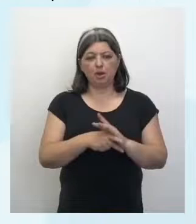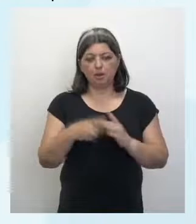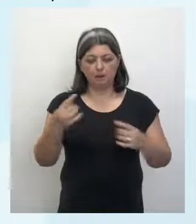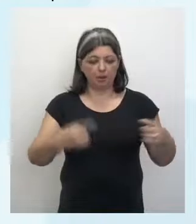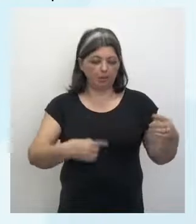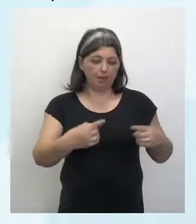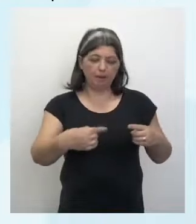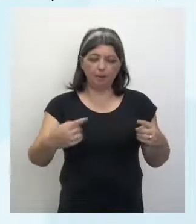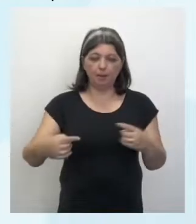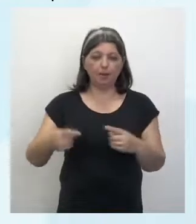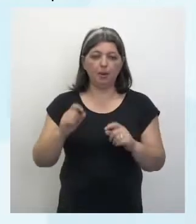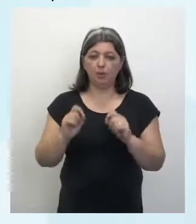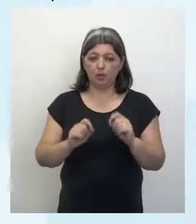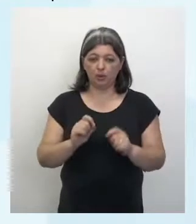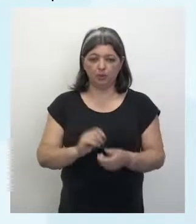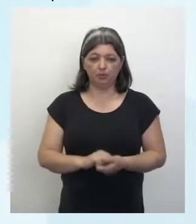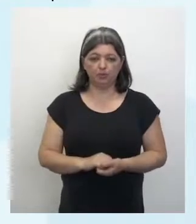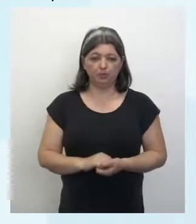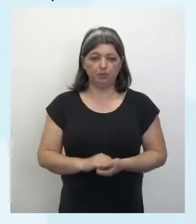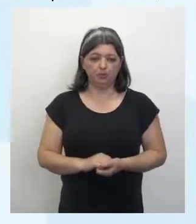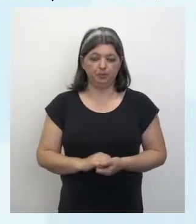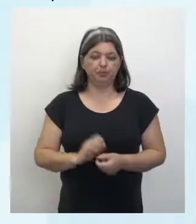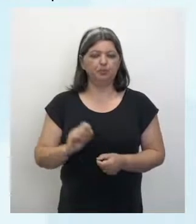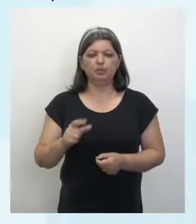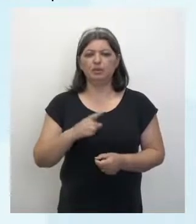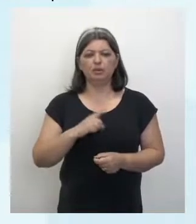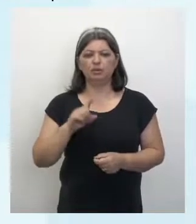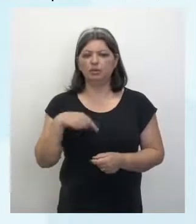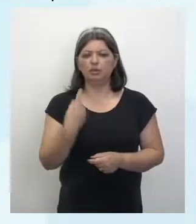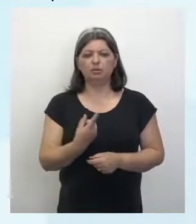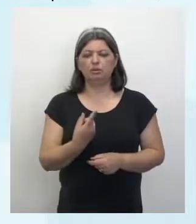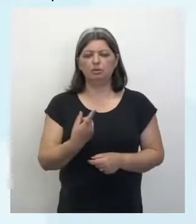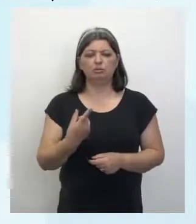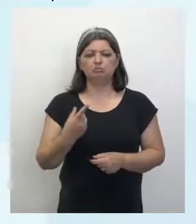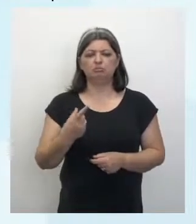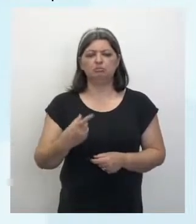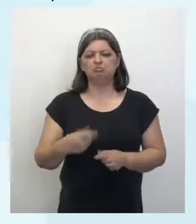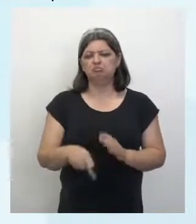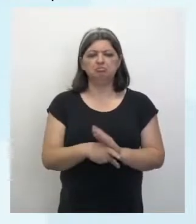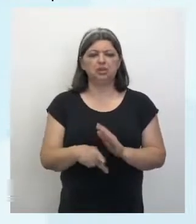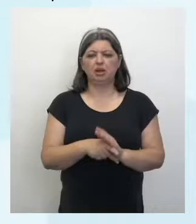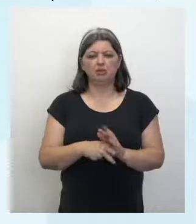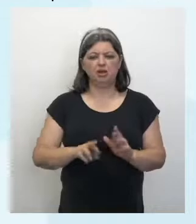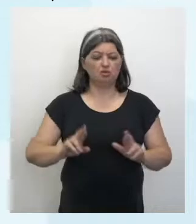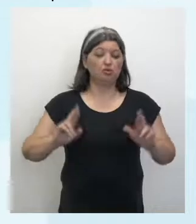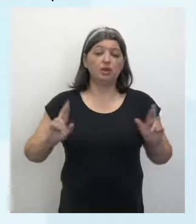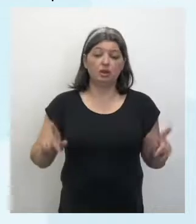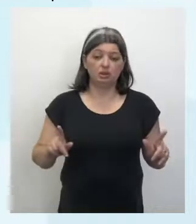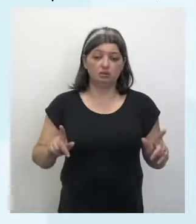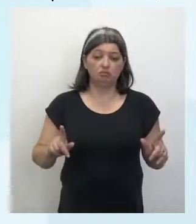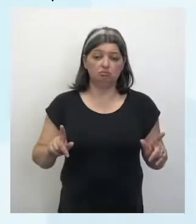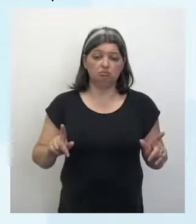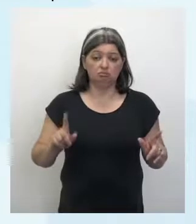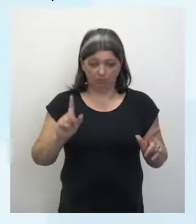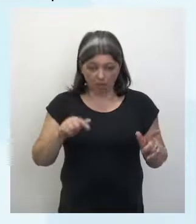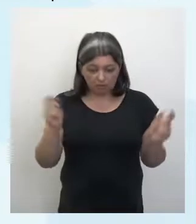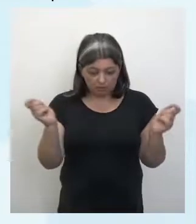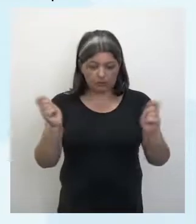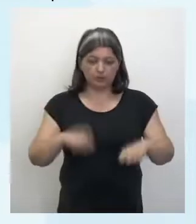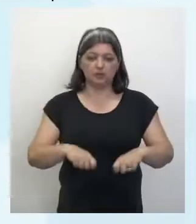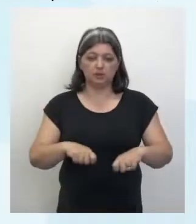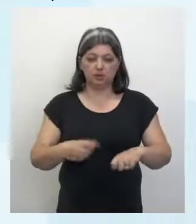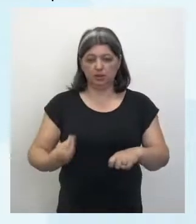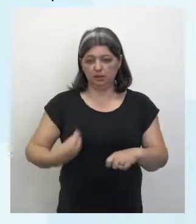questão, né? O que todos nós temos em comum, né? A gente fala que é a capacidade de nos tornarmos diferentes e de viver